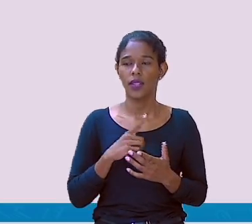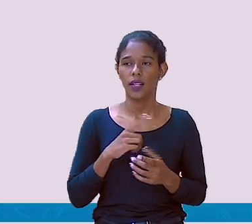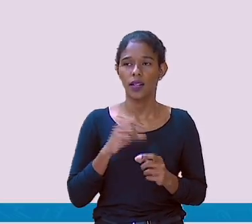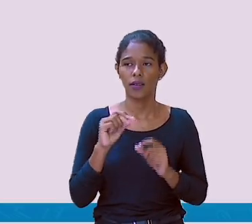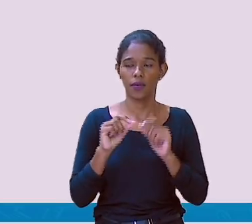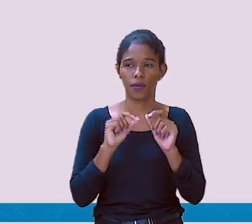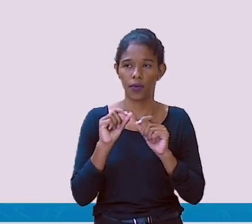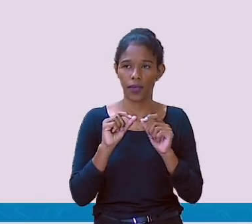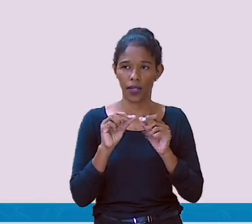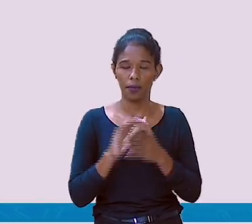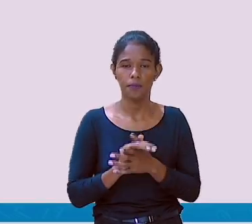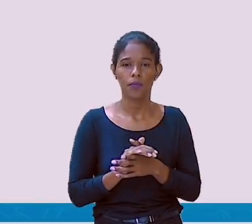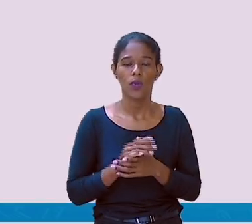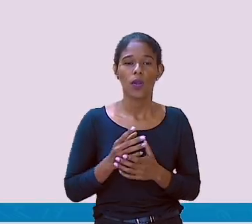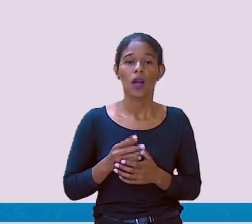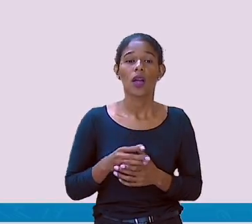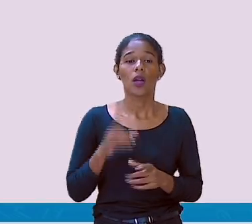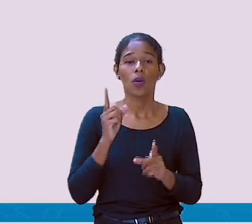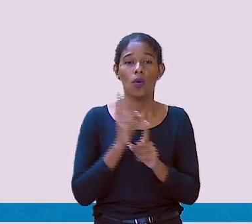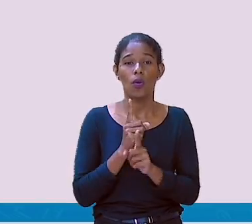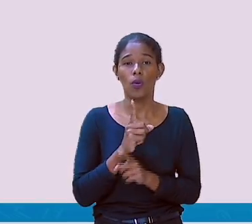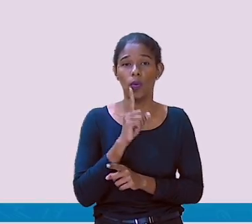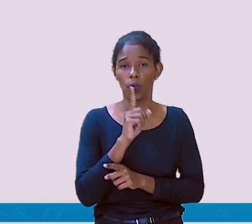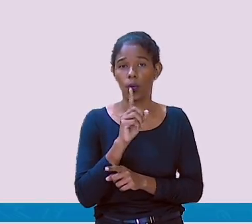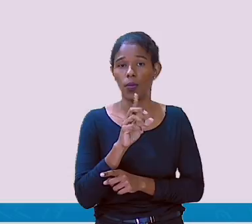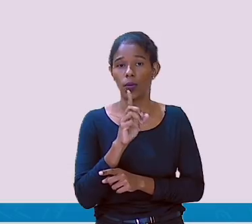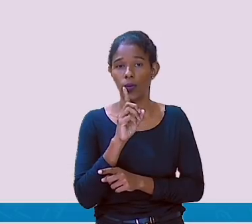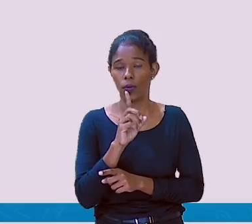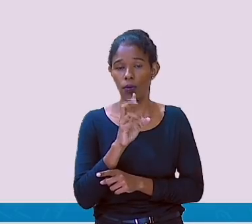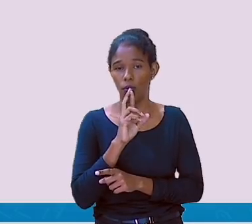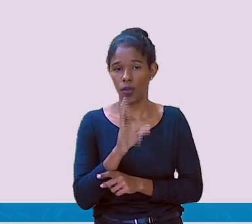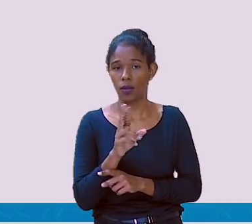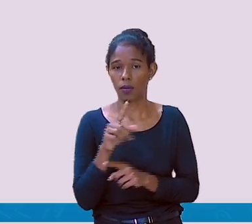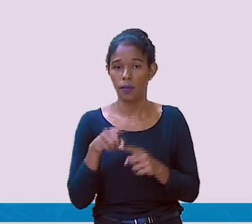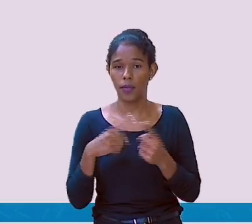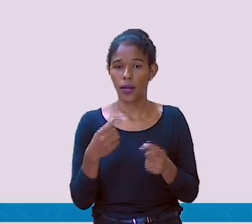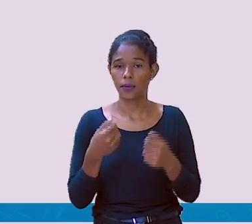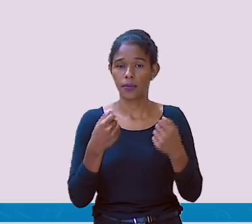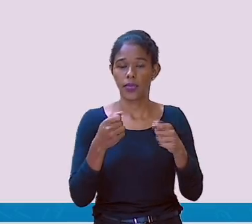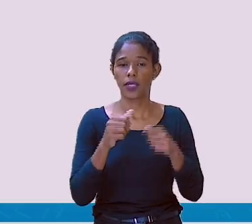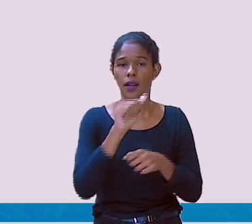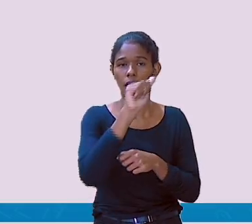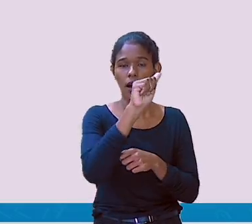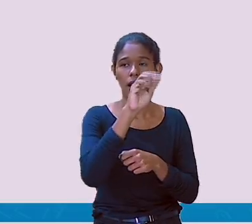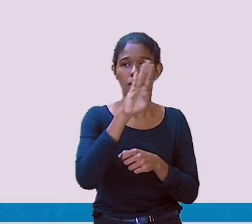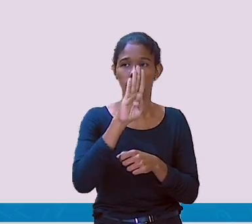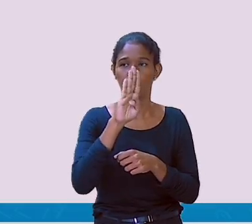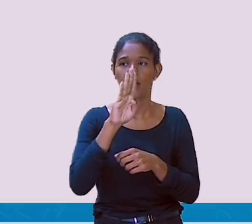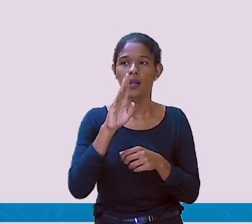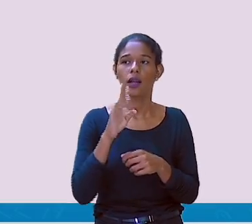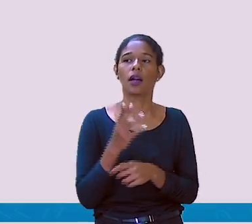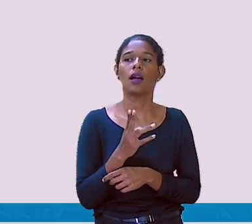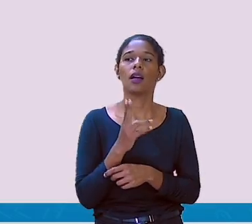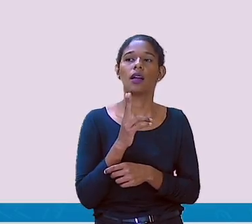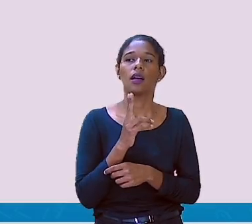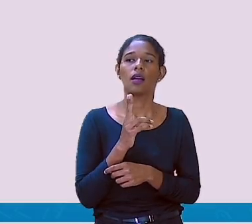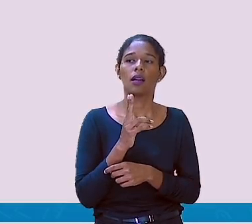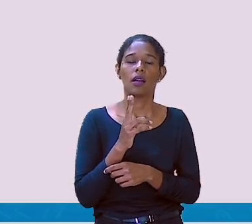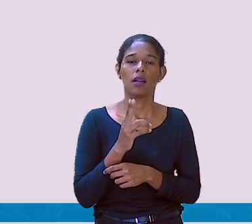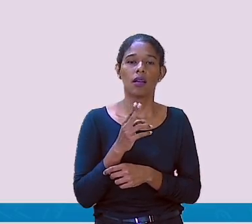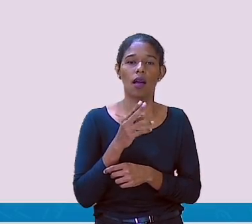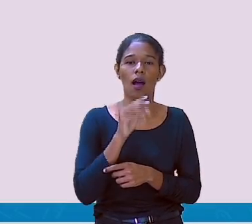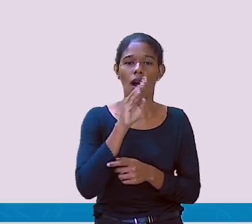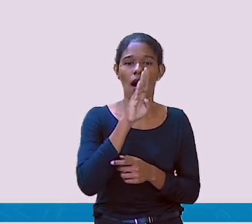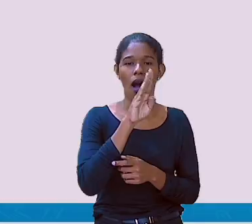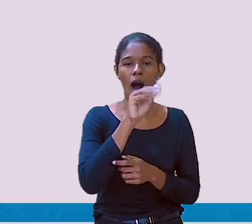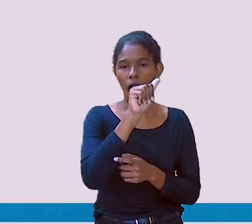querendo segmento AB, né? Então, vamos lá. AB, x. Então, x é igual a